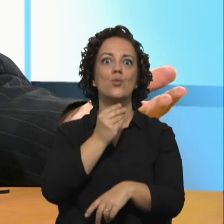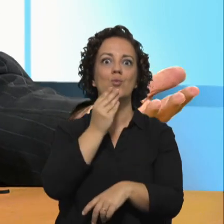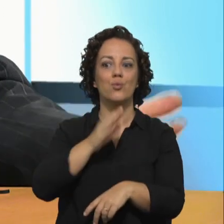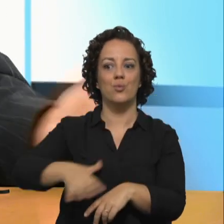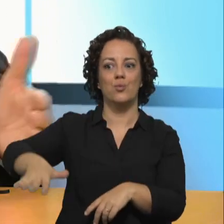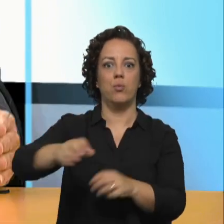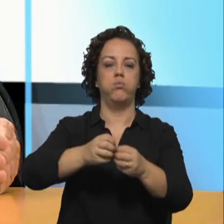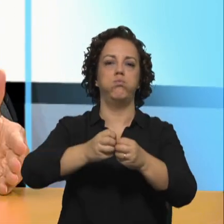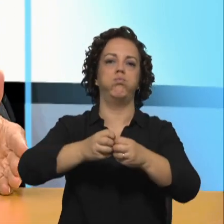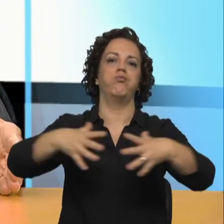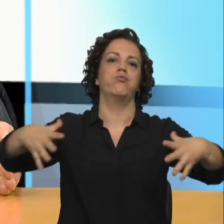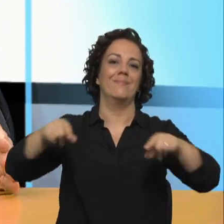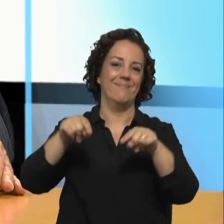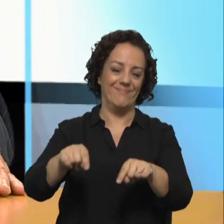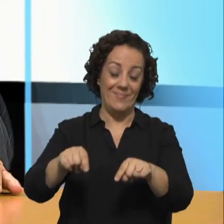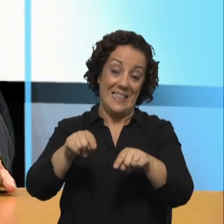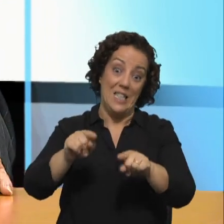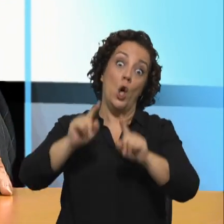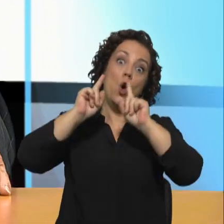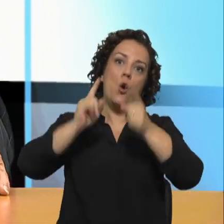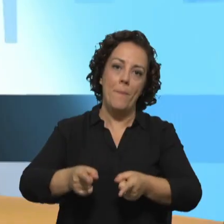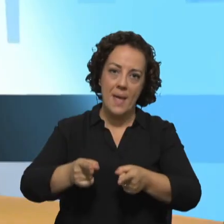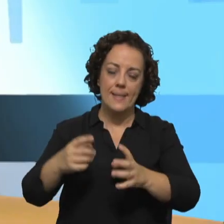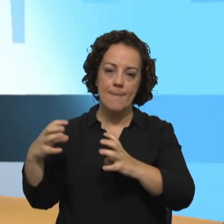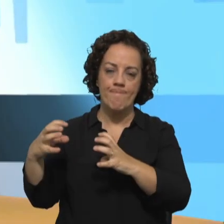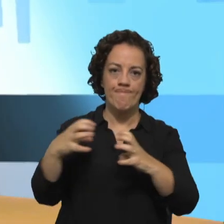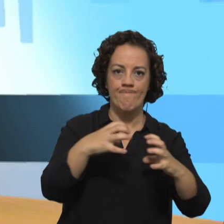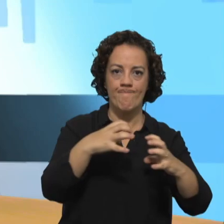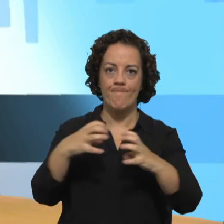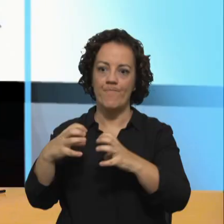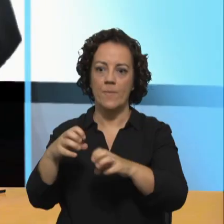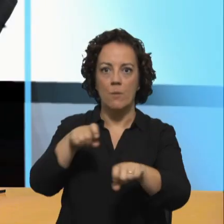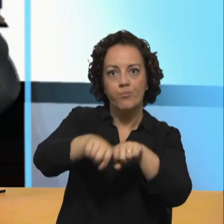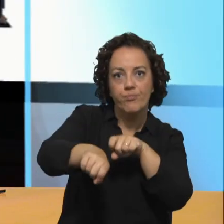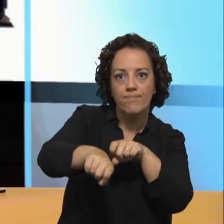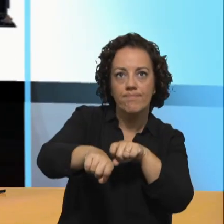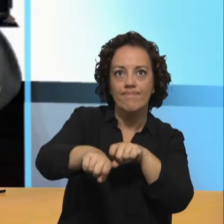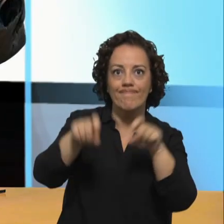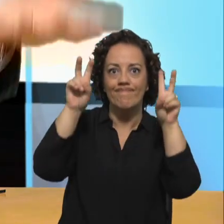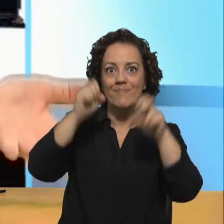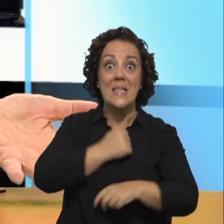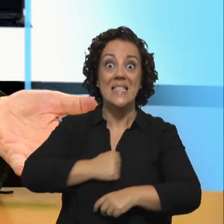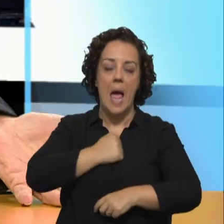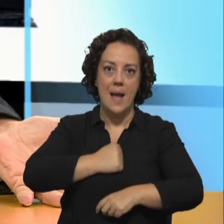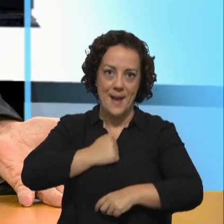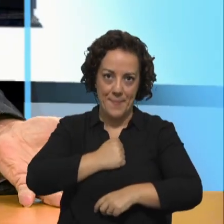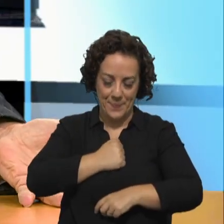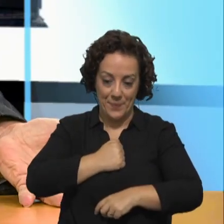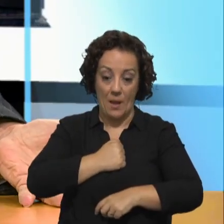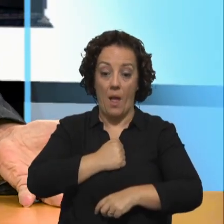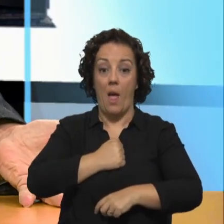território. E aí começam logo as tensões. E aí começam as disputas as zaragatas entre